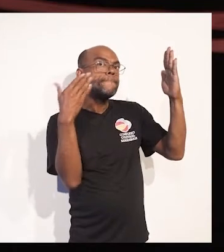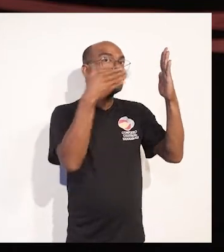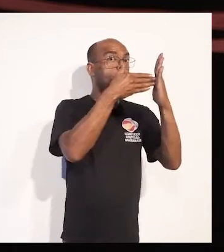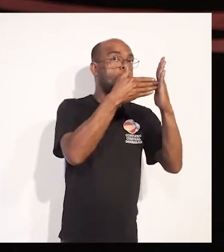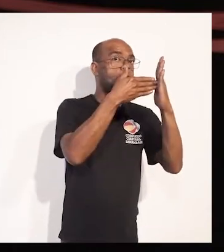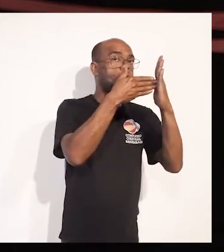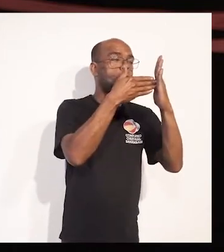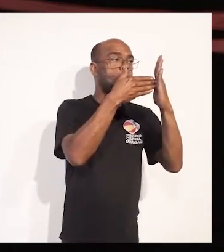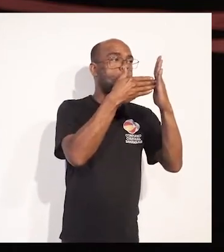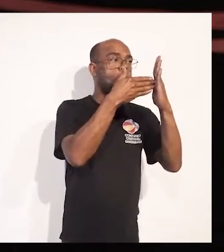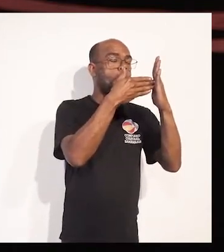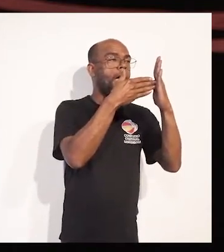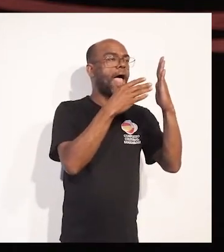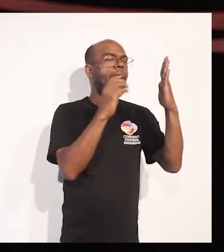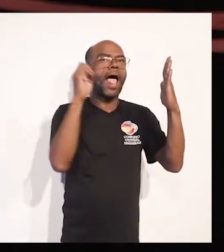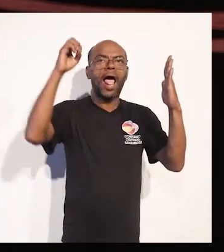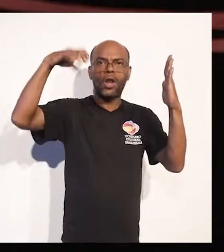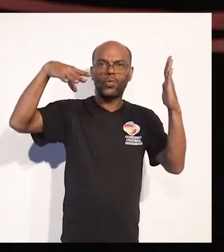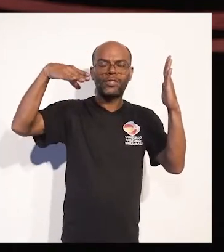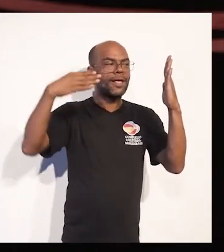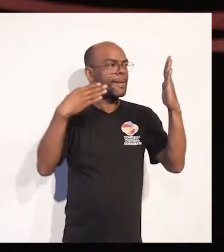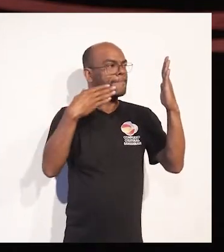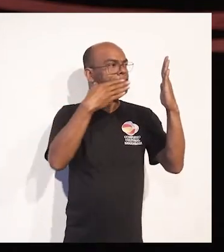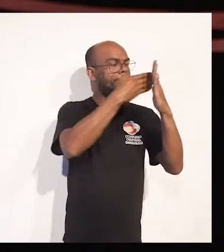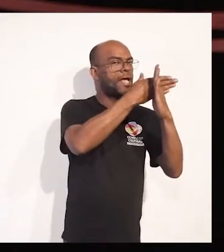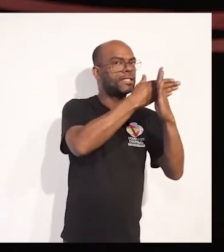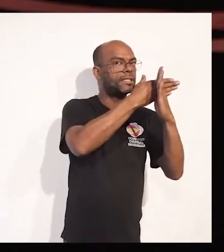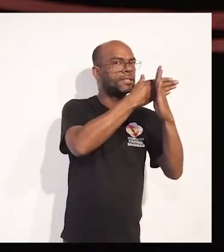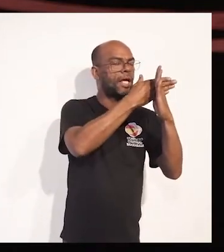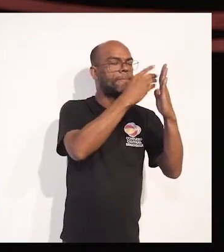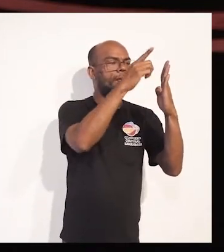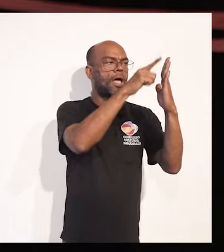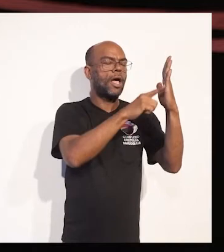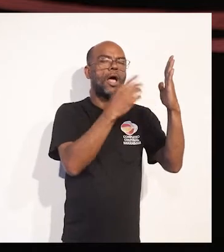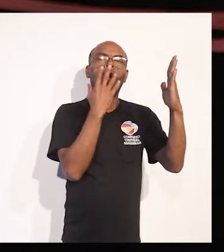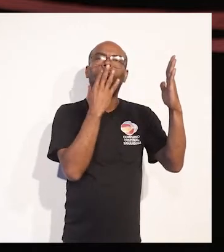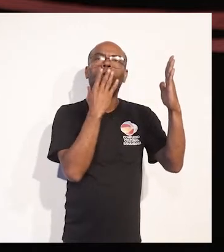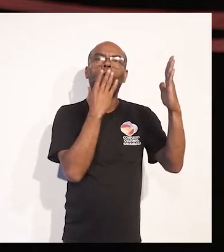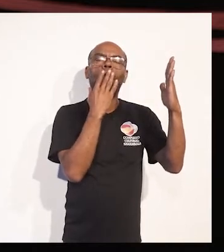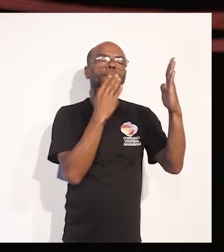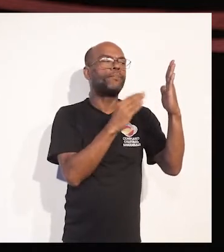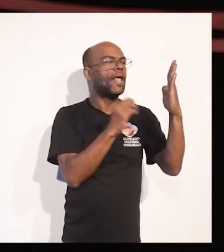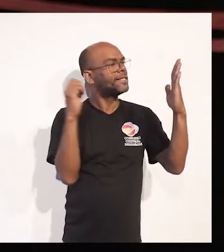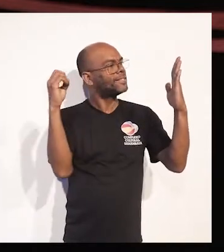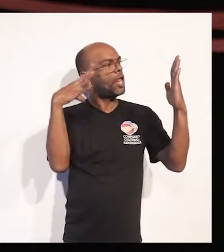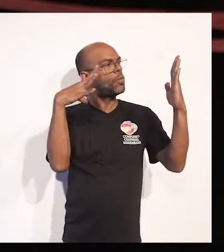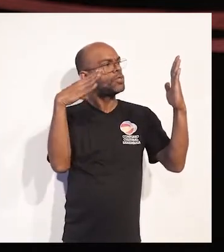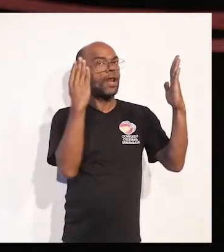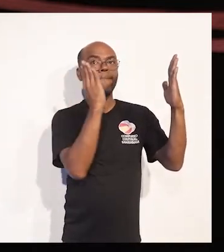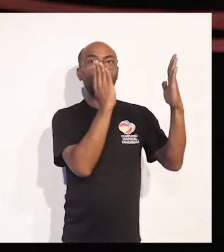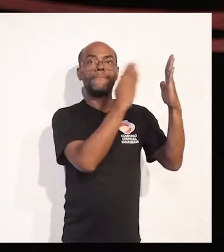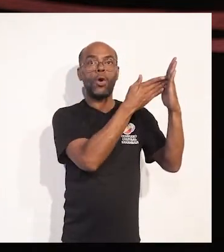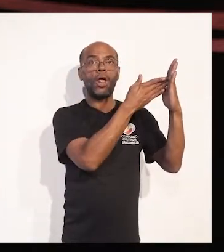A luz que passa por um objeto que tem cor pigmento transparente, essa luz ela é